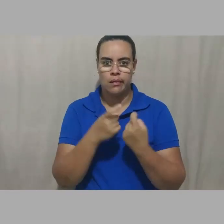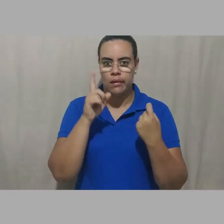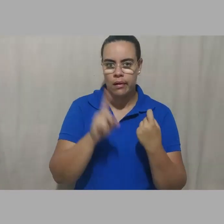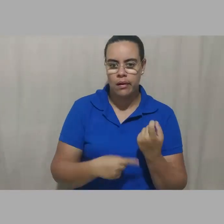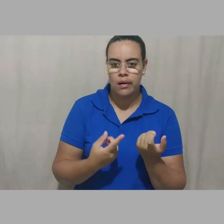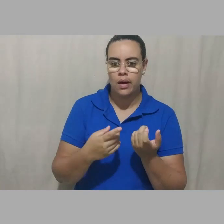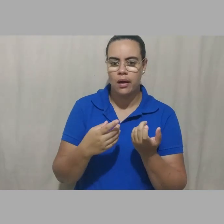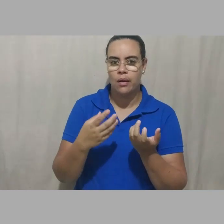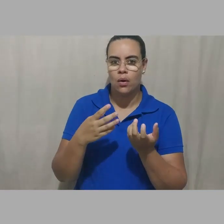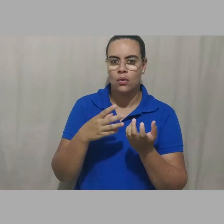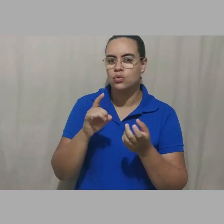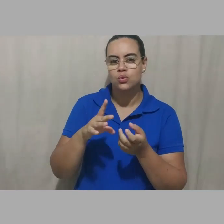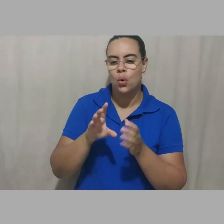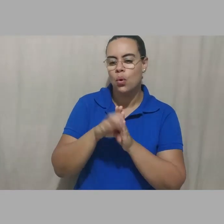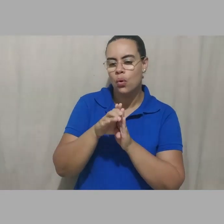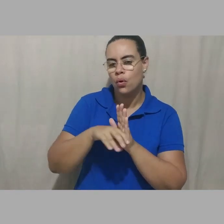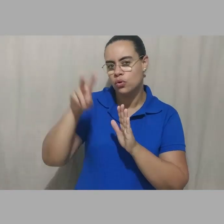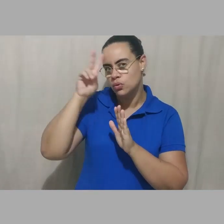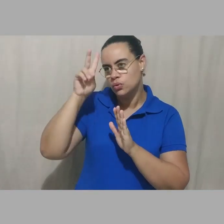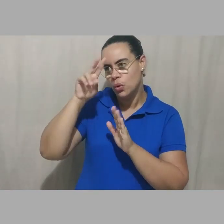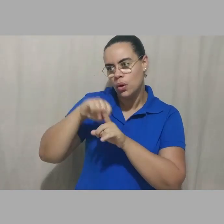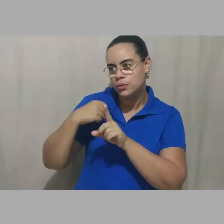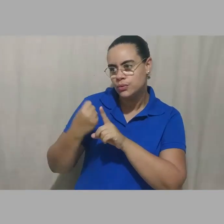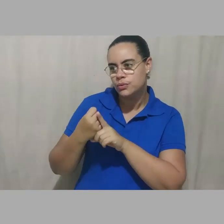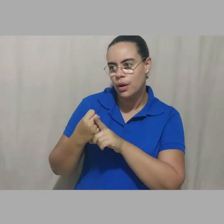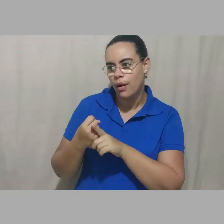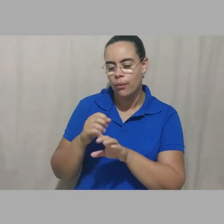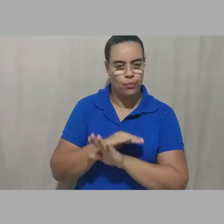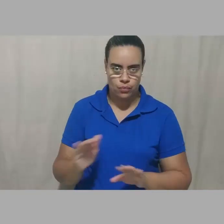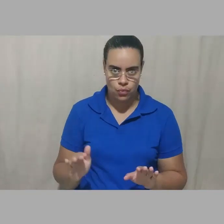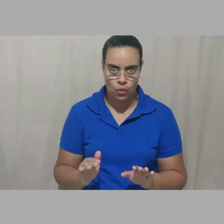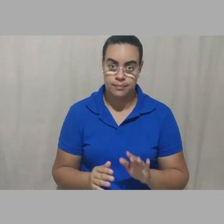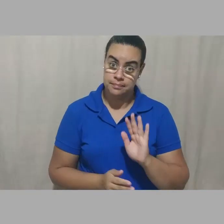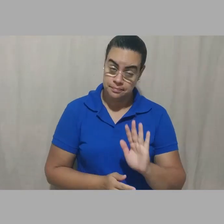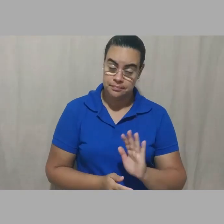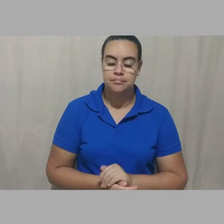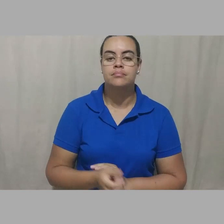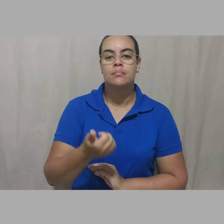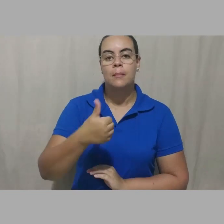sexualidade são construtos sócio-históricos, ponto, né? em